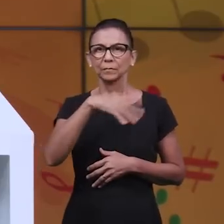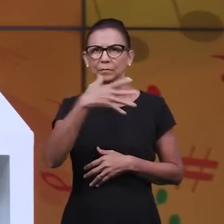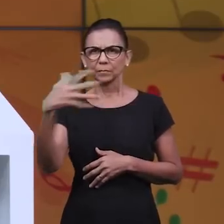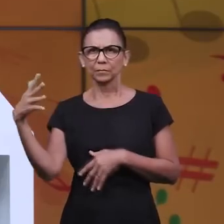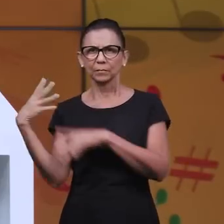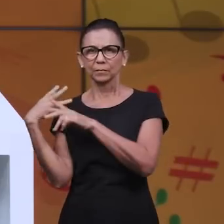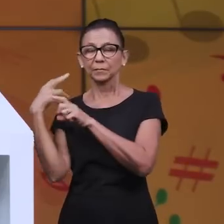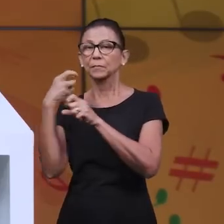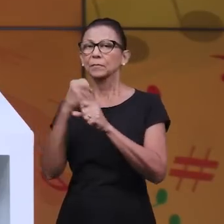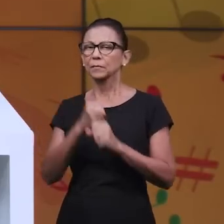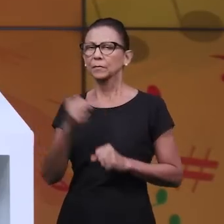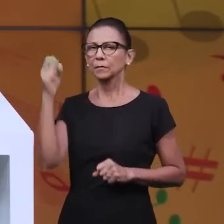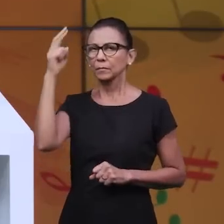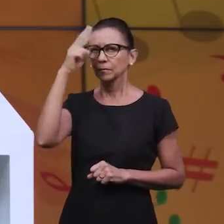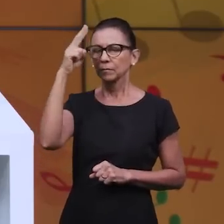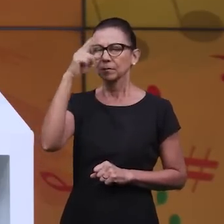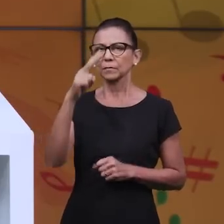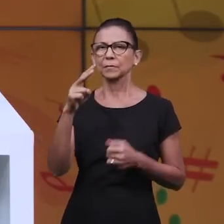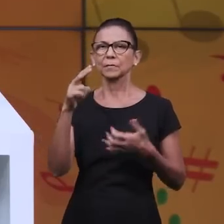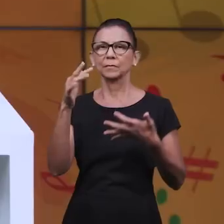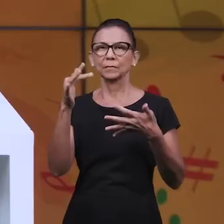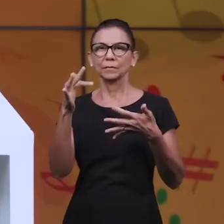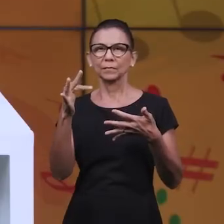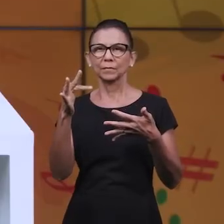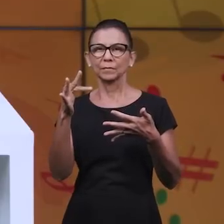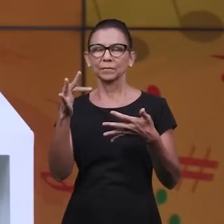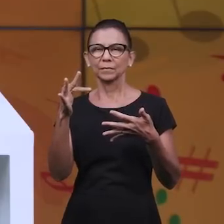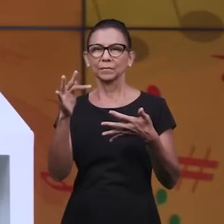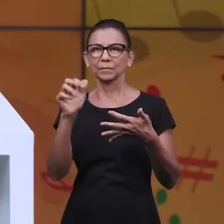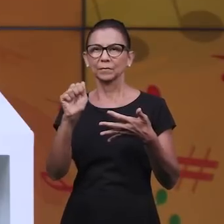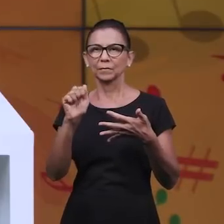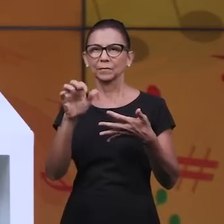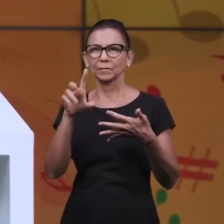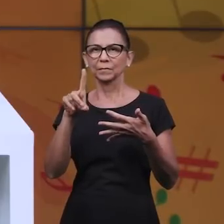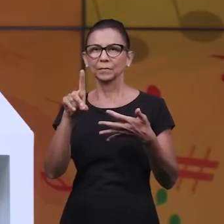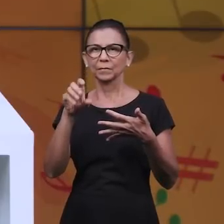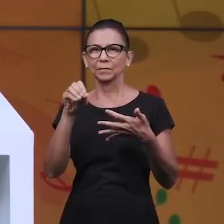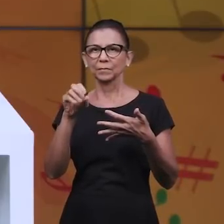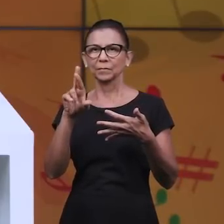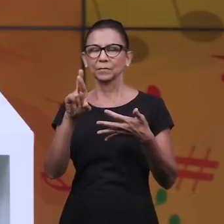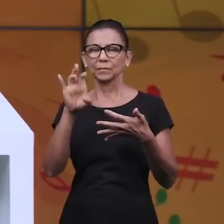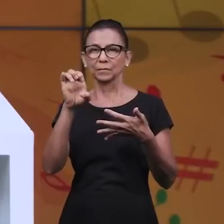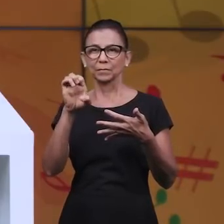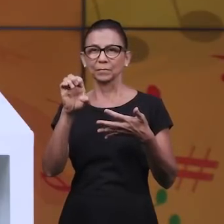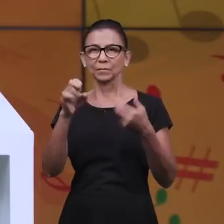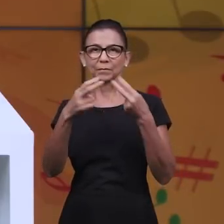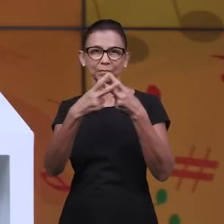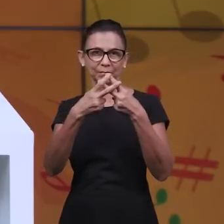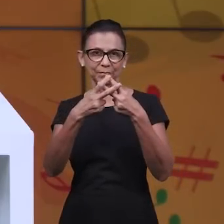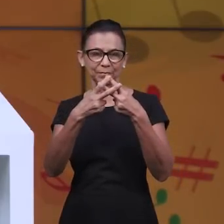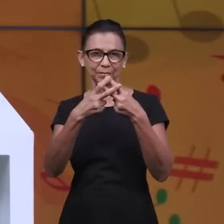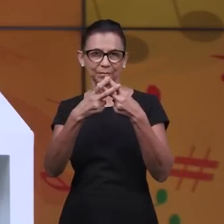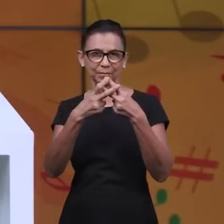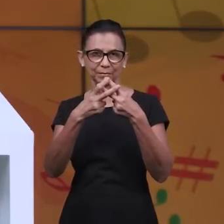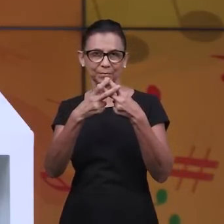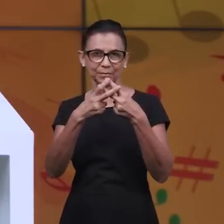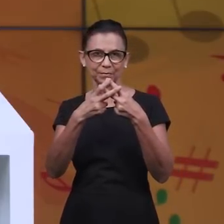Então, tem Fá, Dó, Sol, Ré sustenido. Vamos ver na armadura de